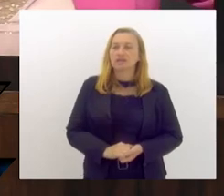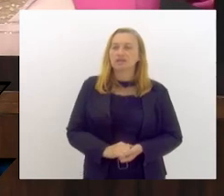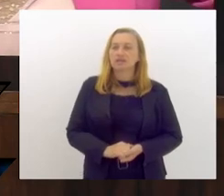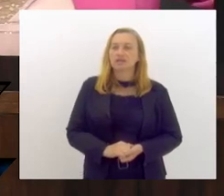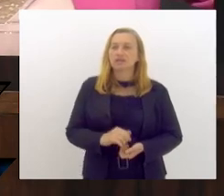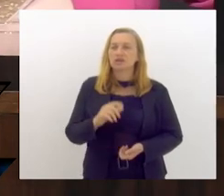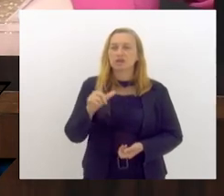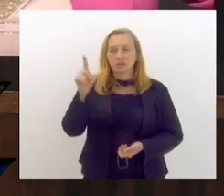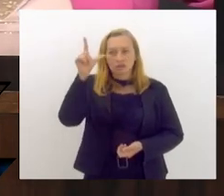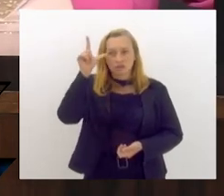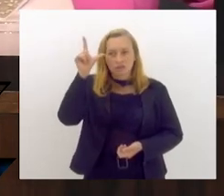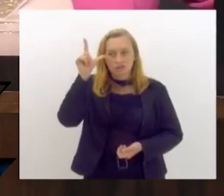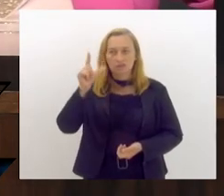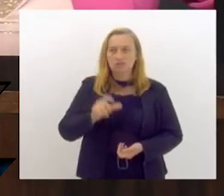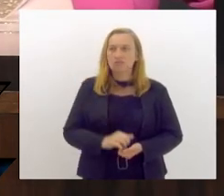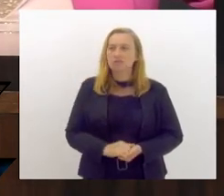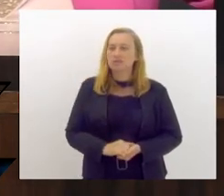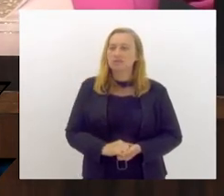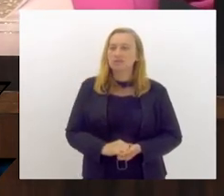Lucinha,